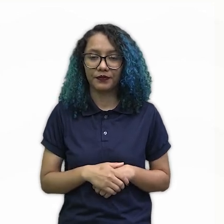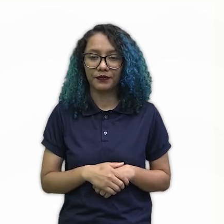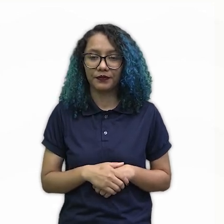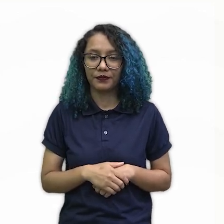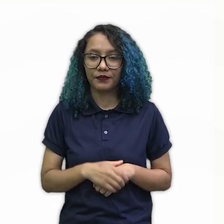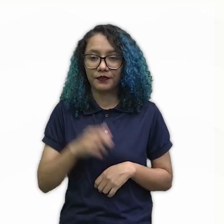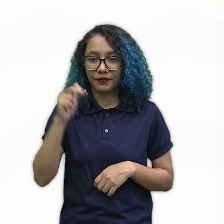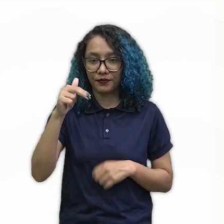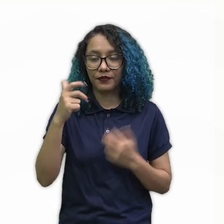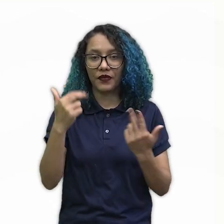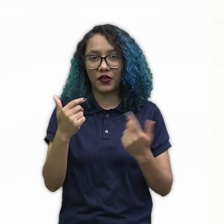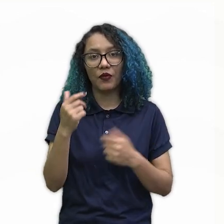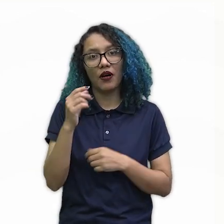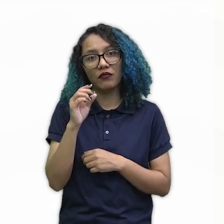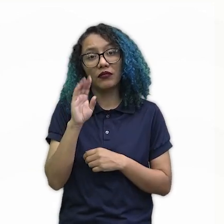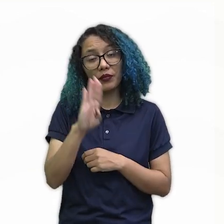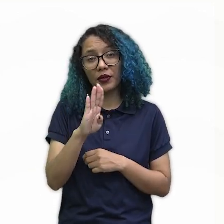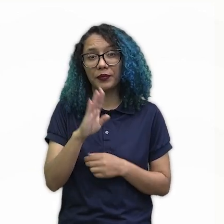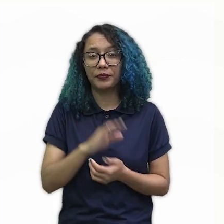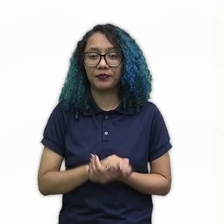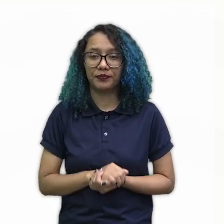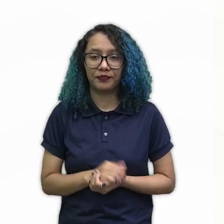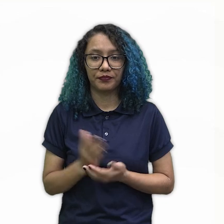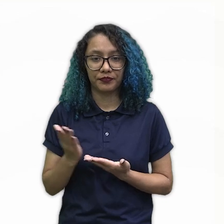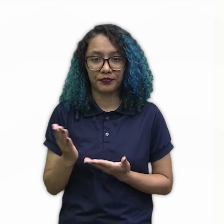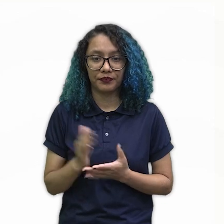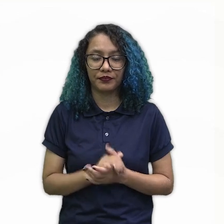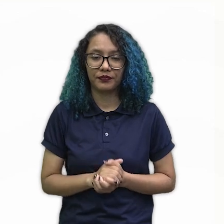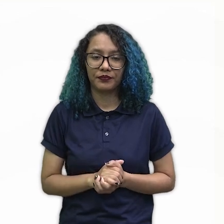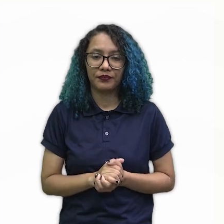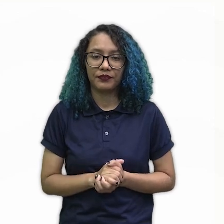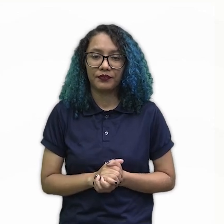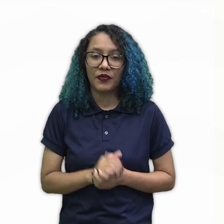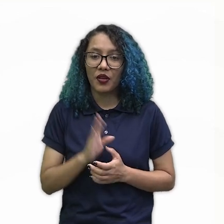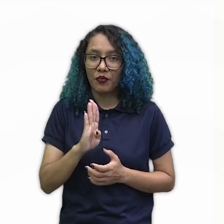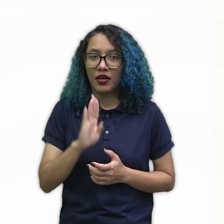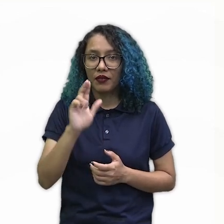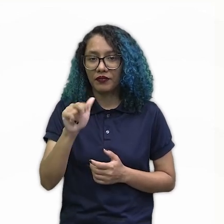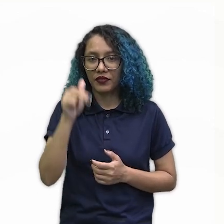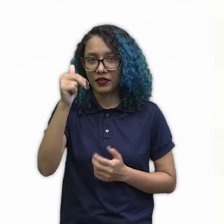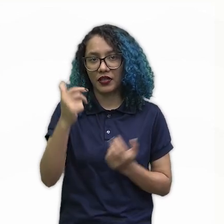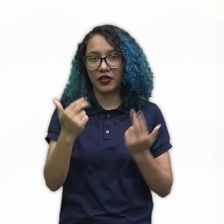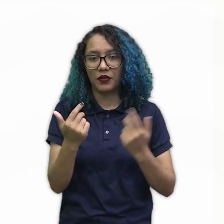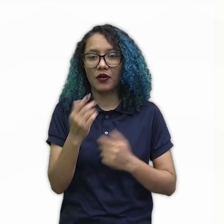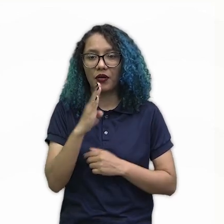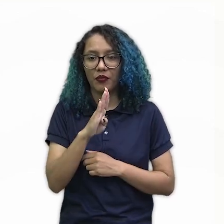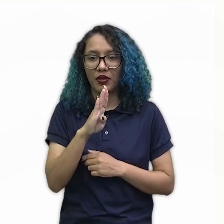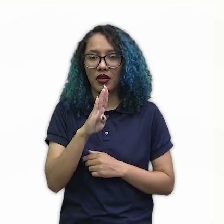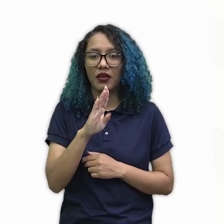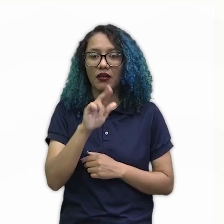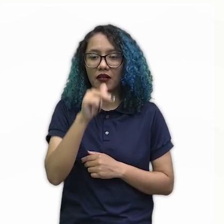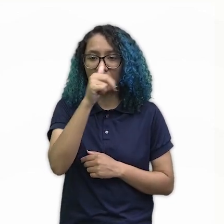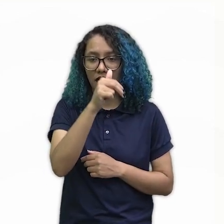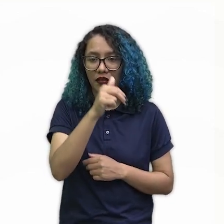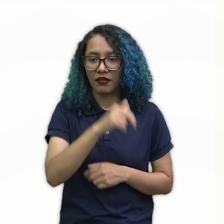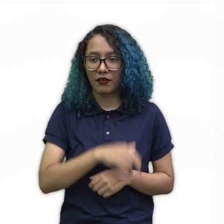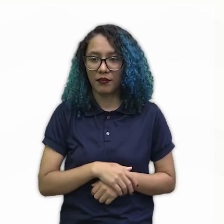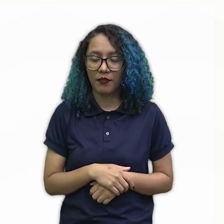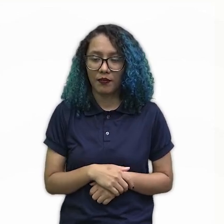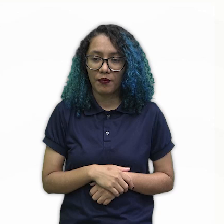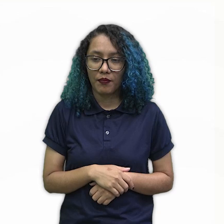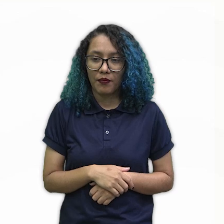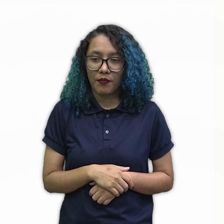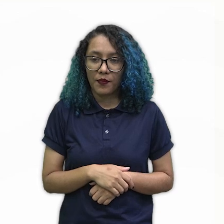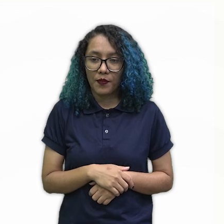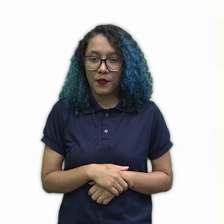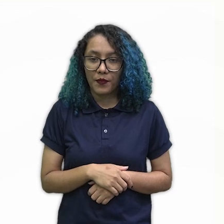É igual a logaritmando. Pronto. Então, b elevado a n vai ser igual a b elevado a